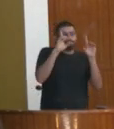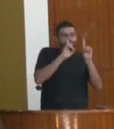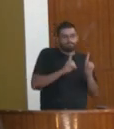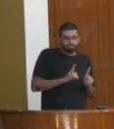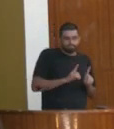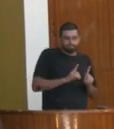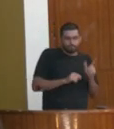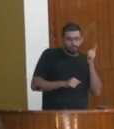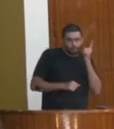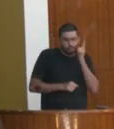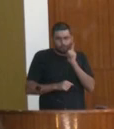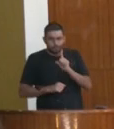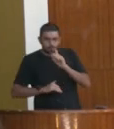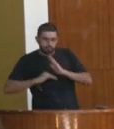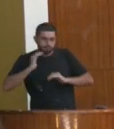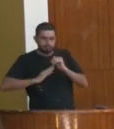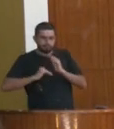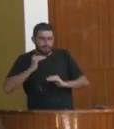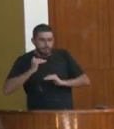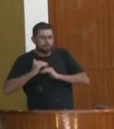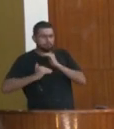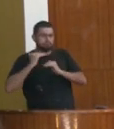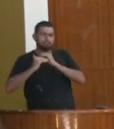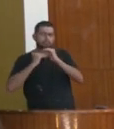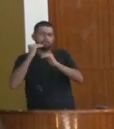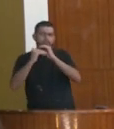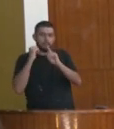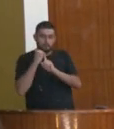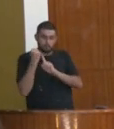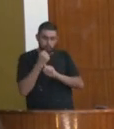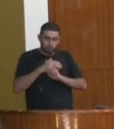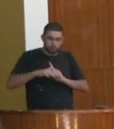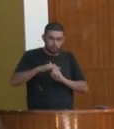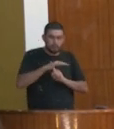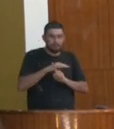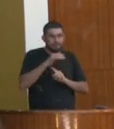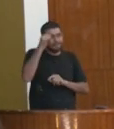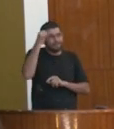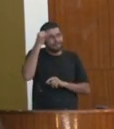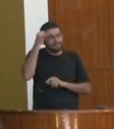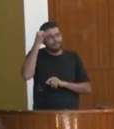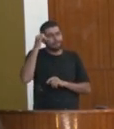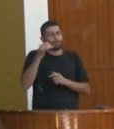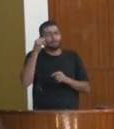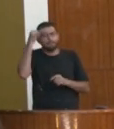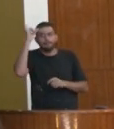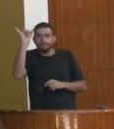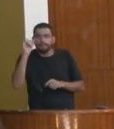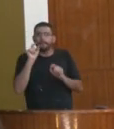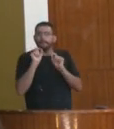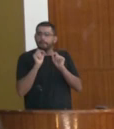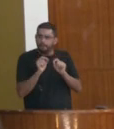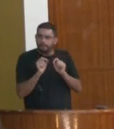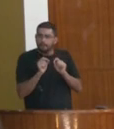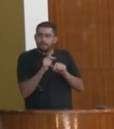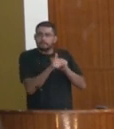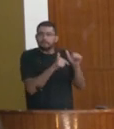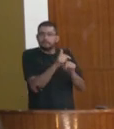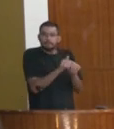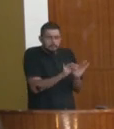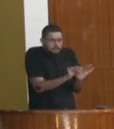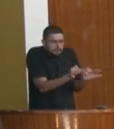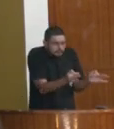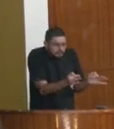realizar profissionalmente dentro de uma sociedade, para que eu não tenha que viver de subempregos ou ter que passar isso, é o